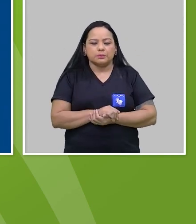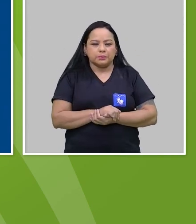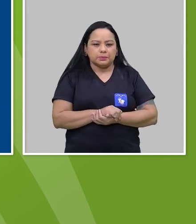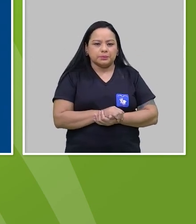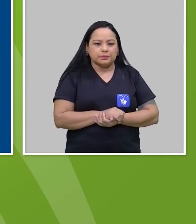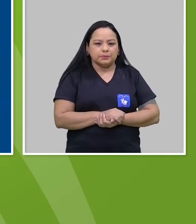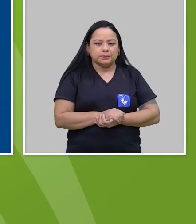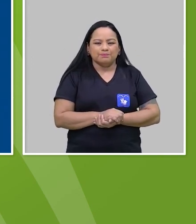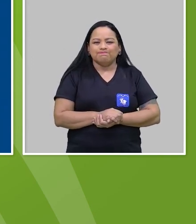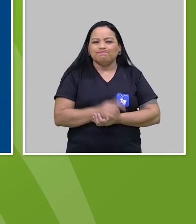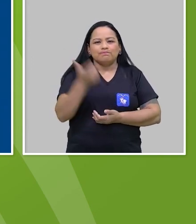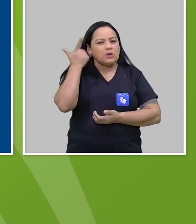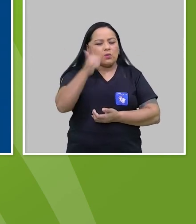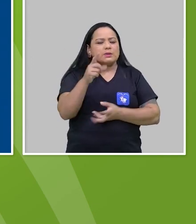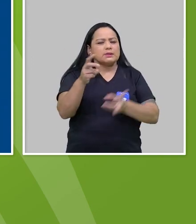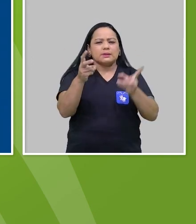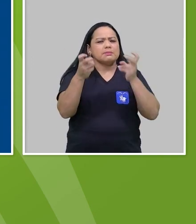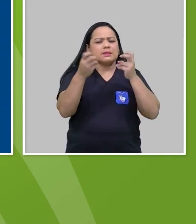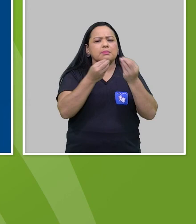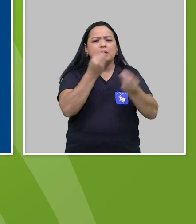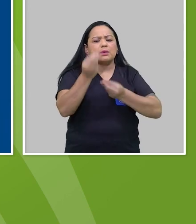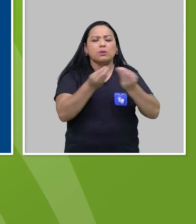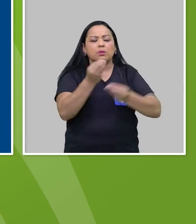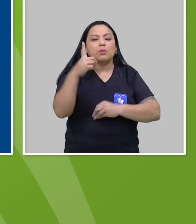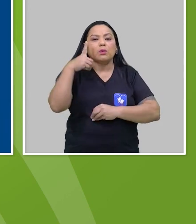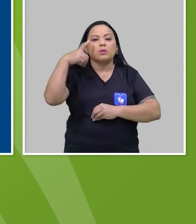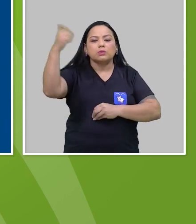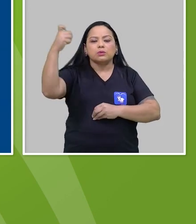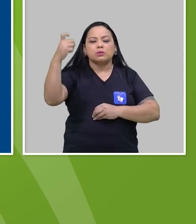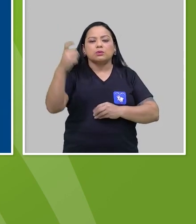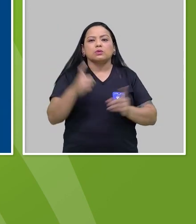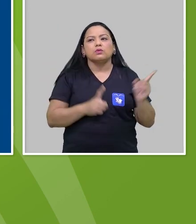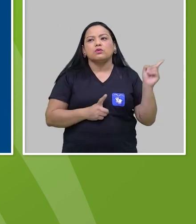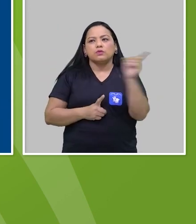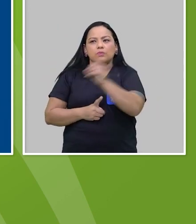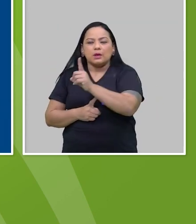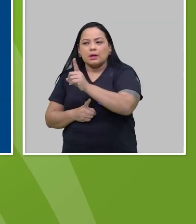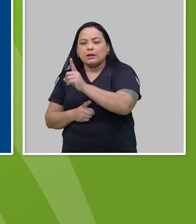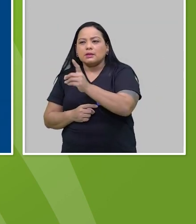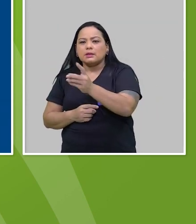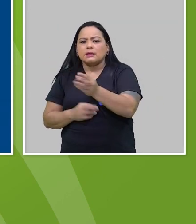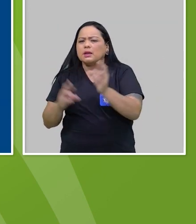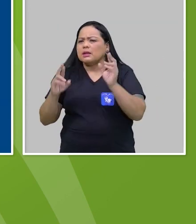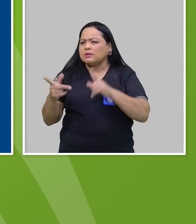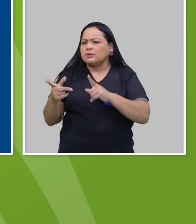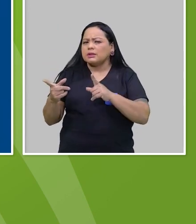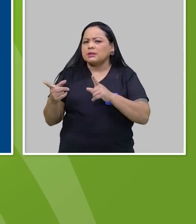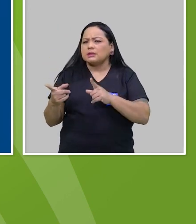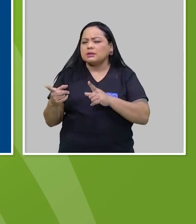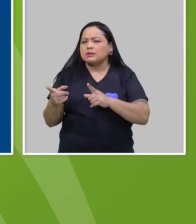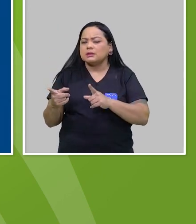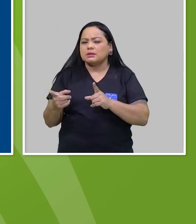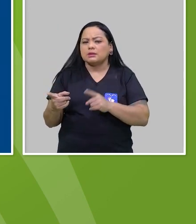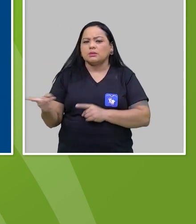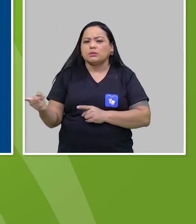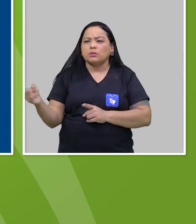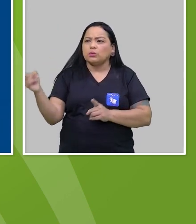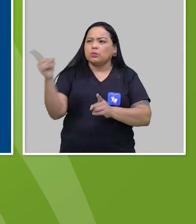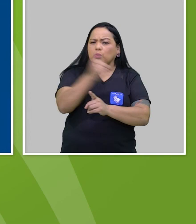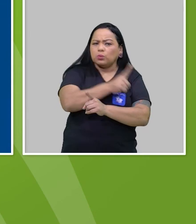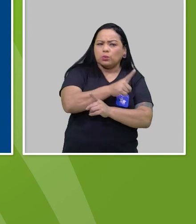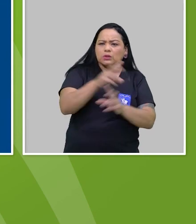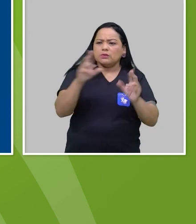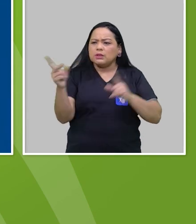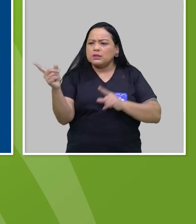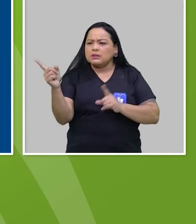eu não consigo perceber quando esse som vai. E qual é a diferença do som que vai e o som que volta?